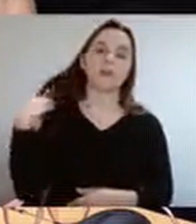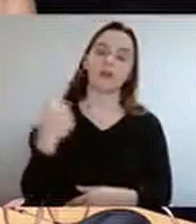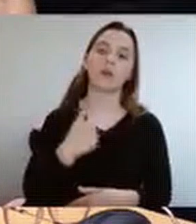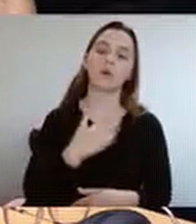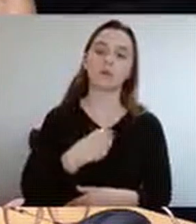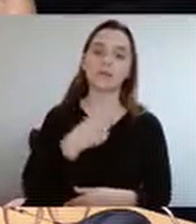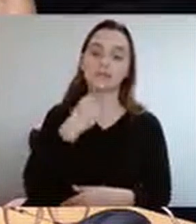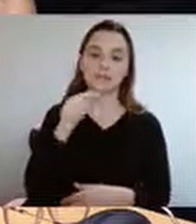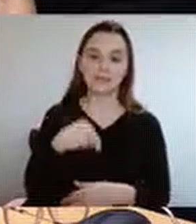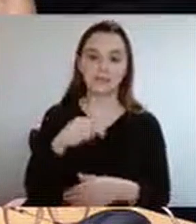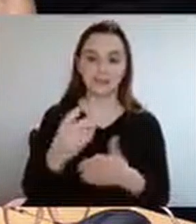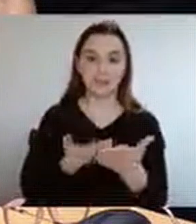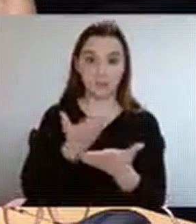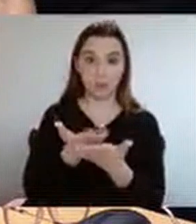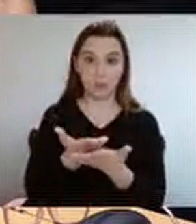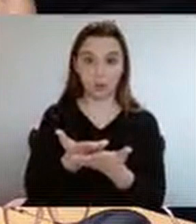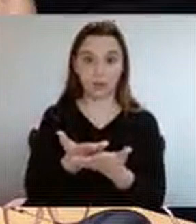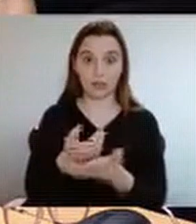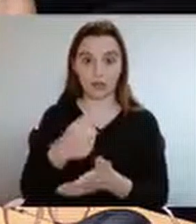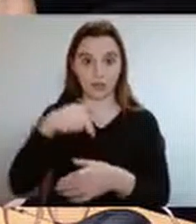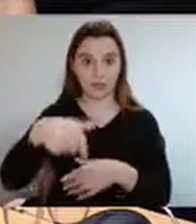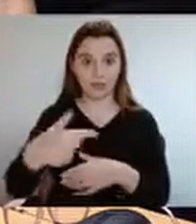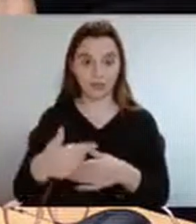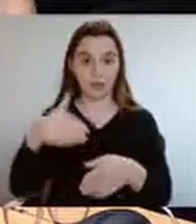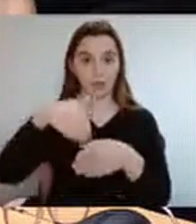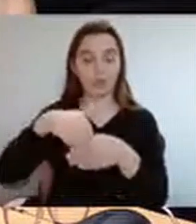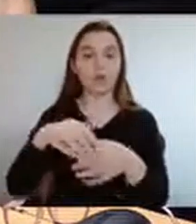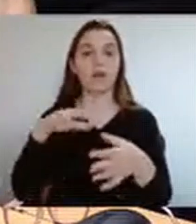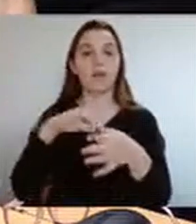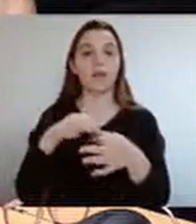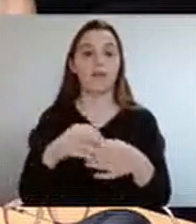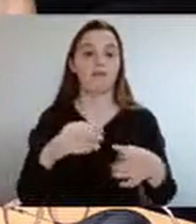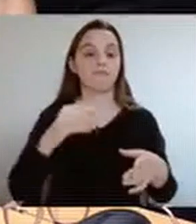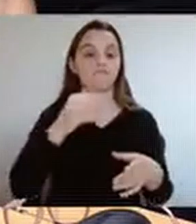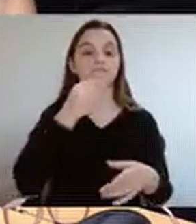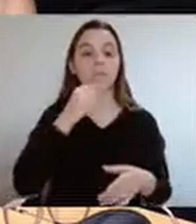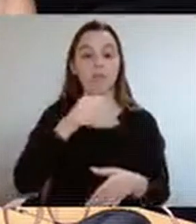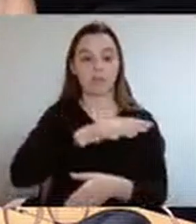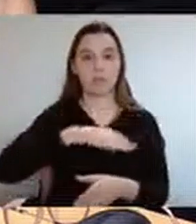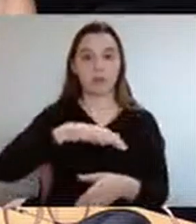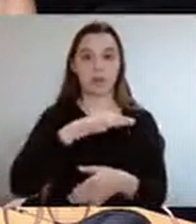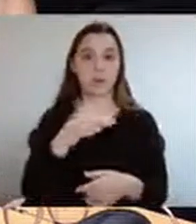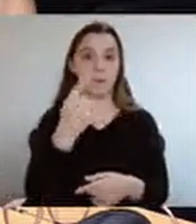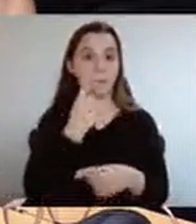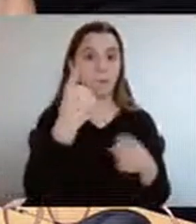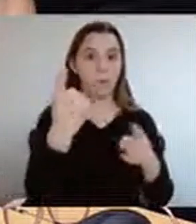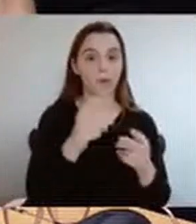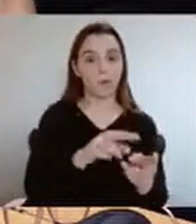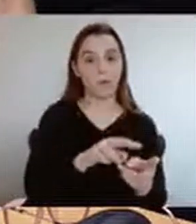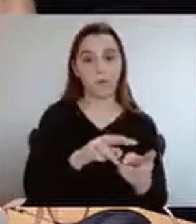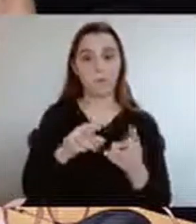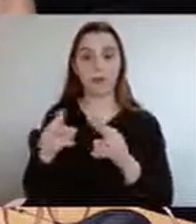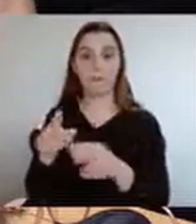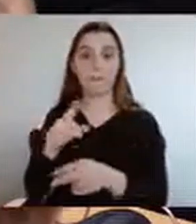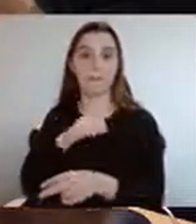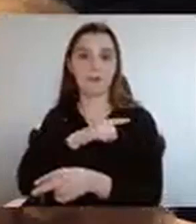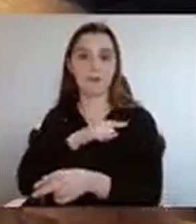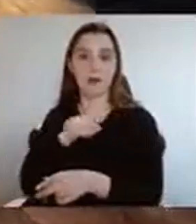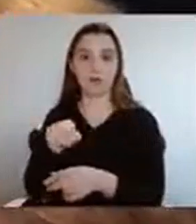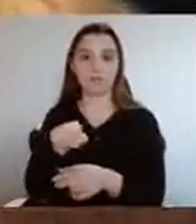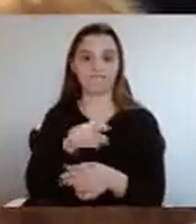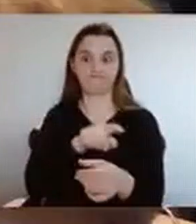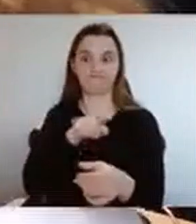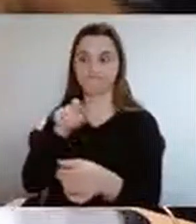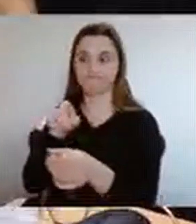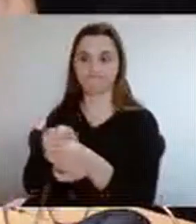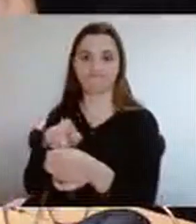de desafetação do domínio público para integração no domínio privado de uma parcela de terreno cita na rua Quinta da Moura, na Quinta